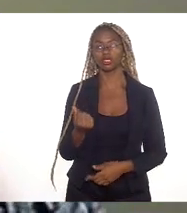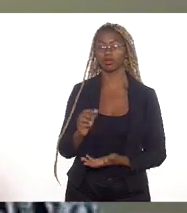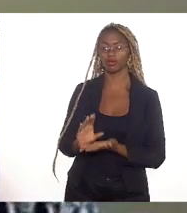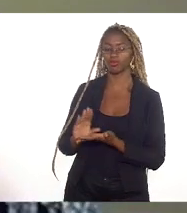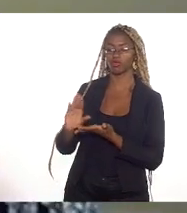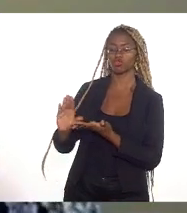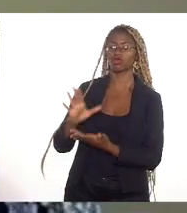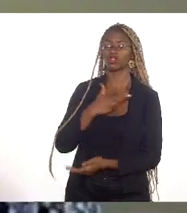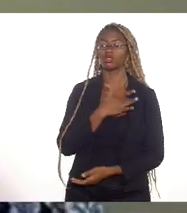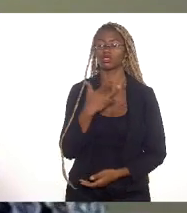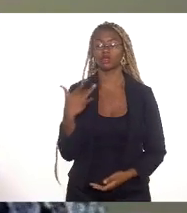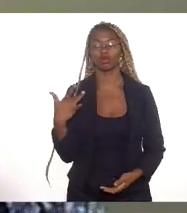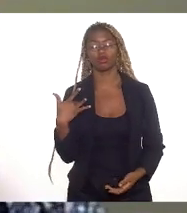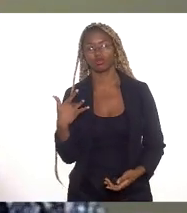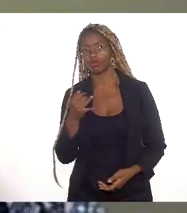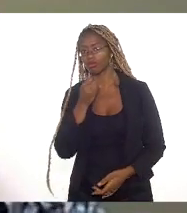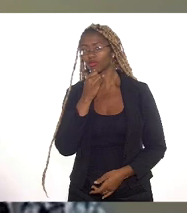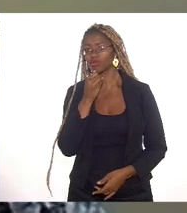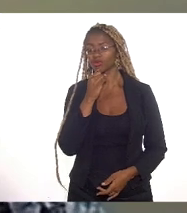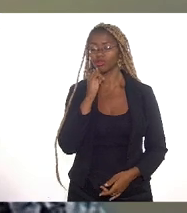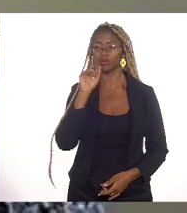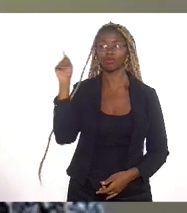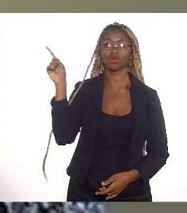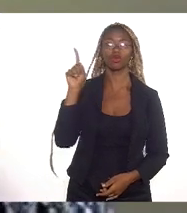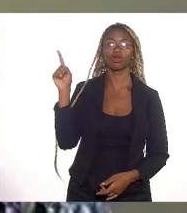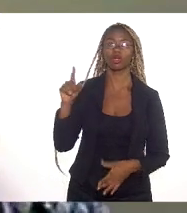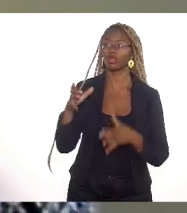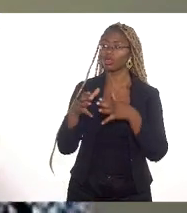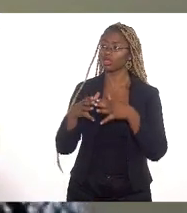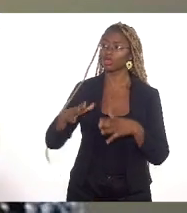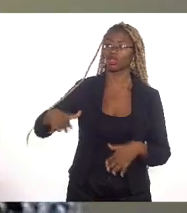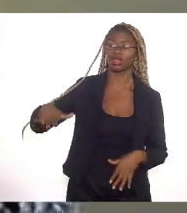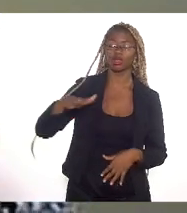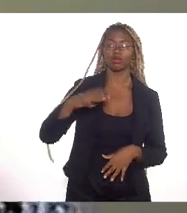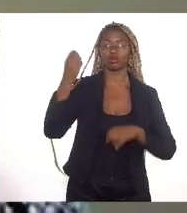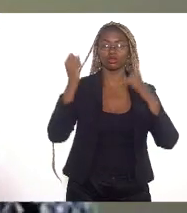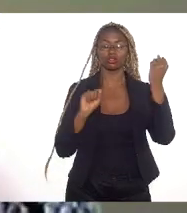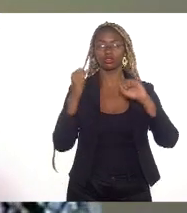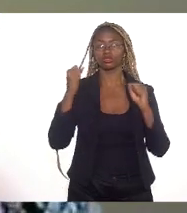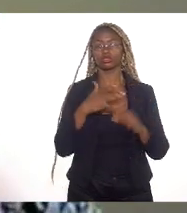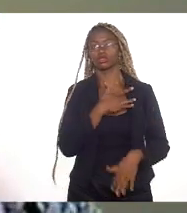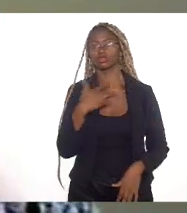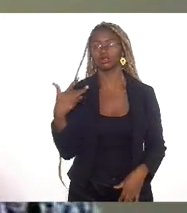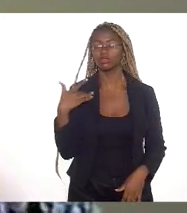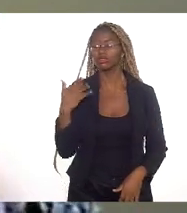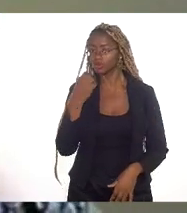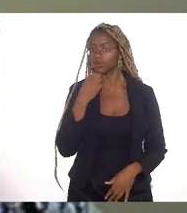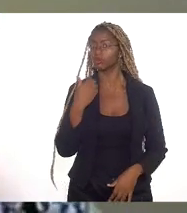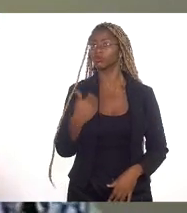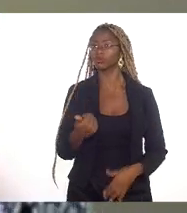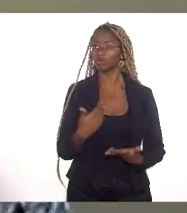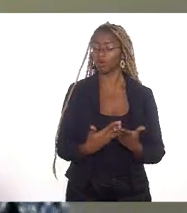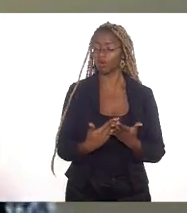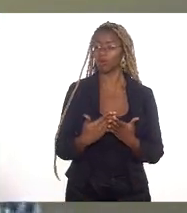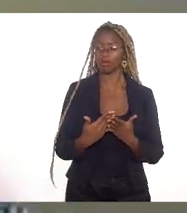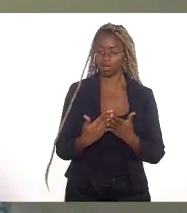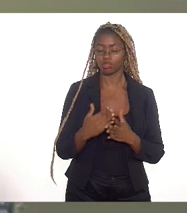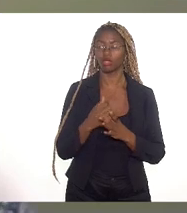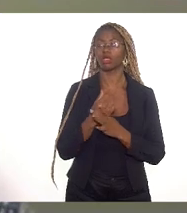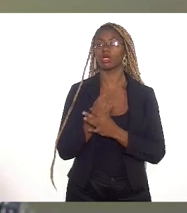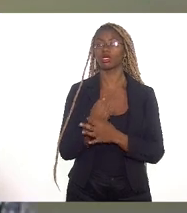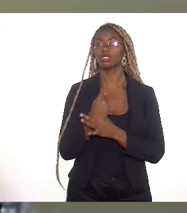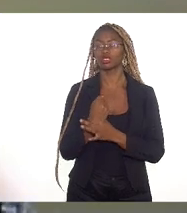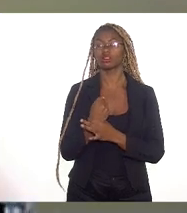saúde, como, por exemplo, no Complexo Industrial da Saúde, será uma boa iniciativa para garantir